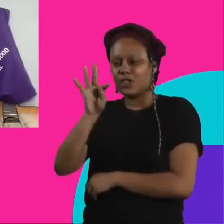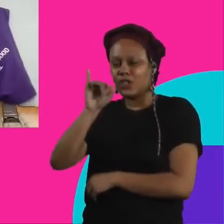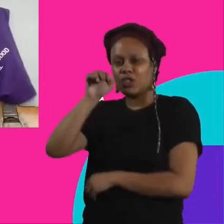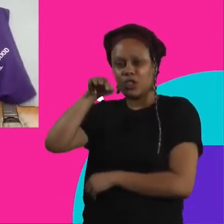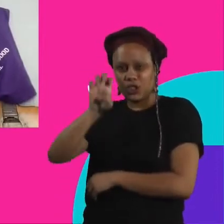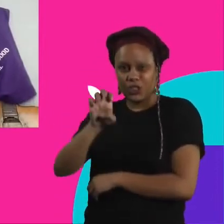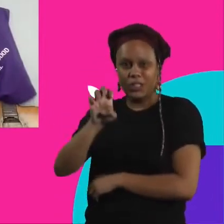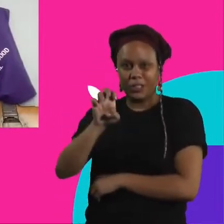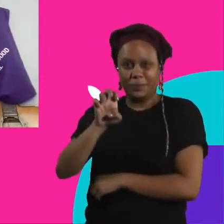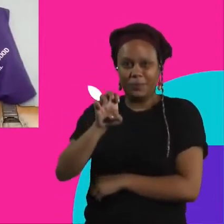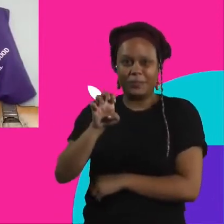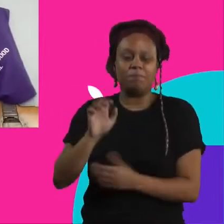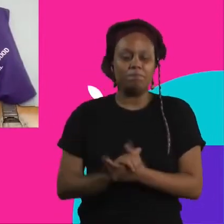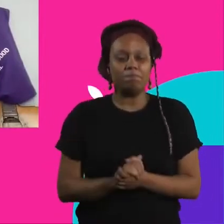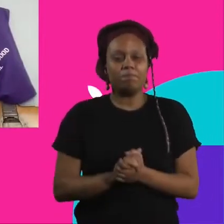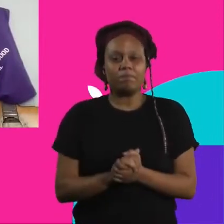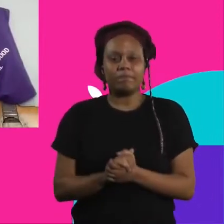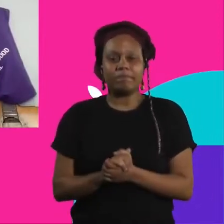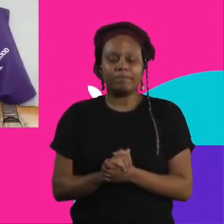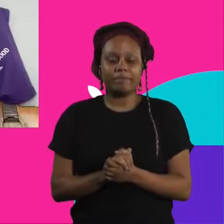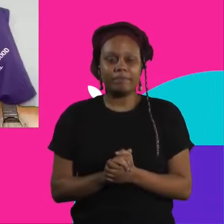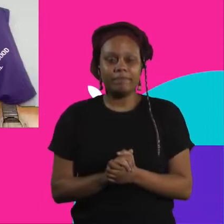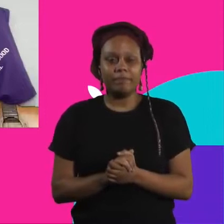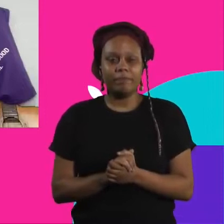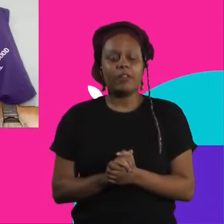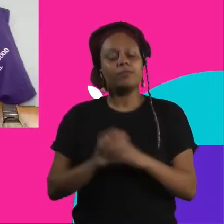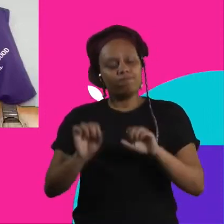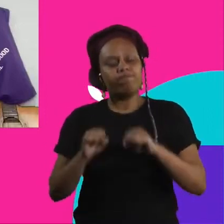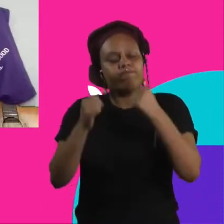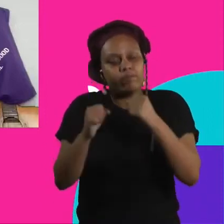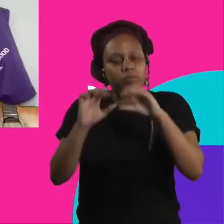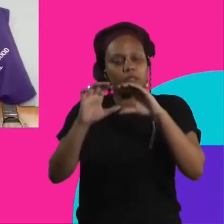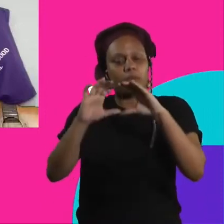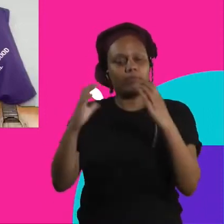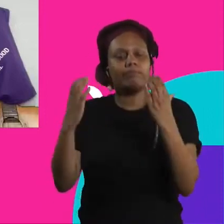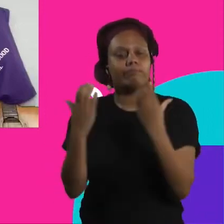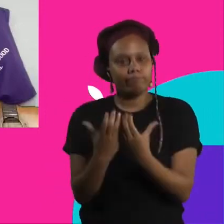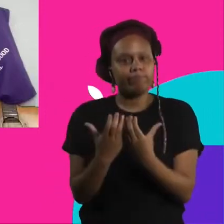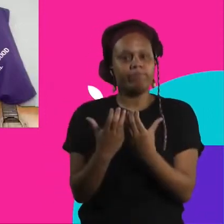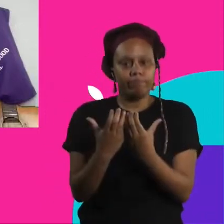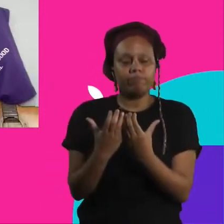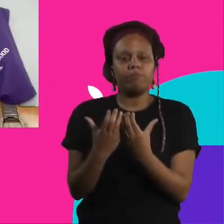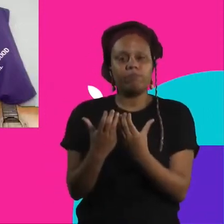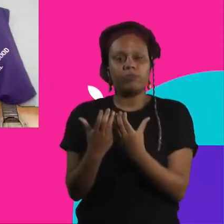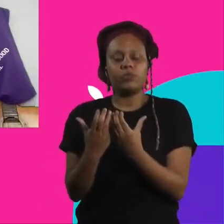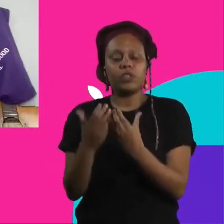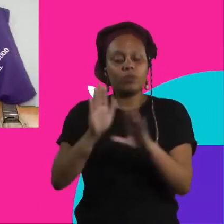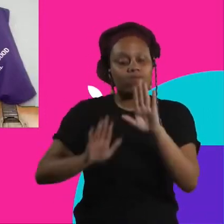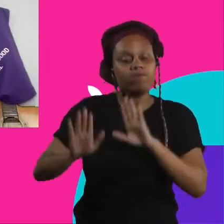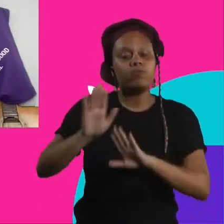com fair play, se esforça para ser uma comunidade que trata as pessoas igual,